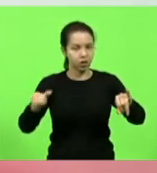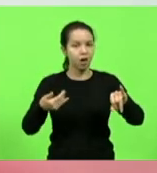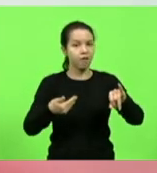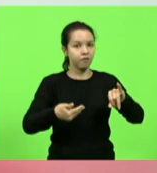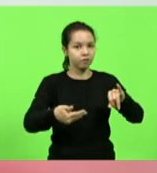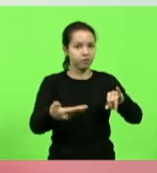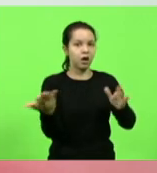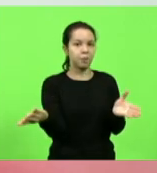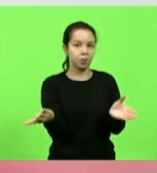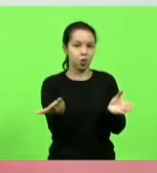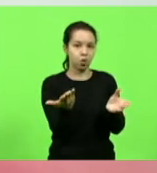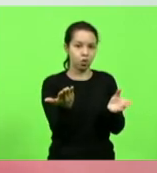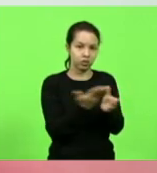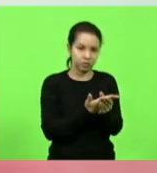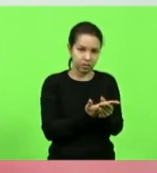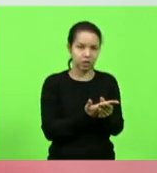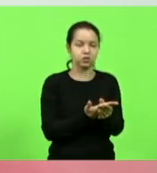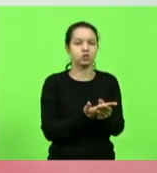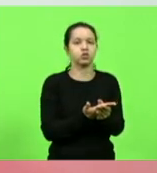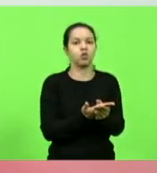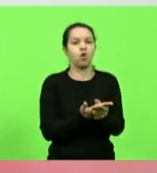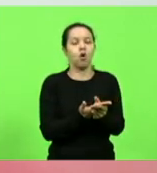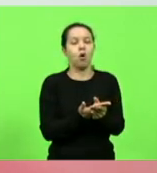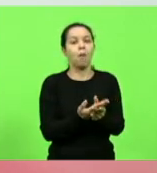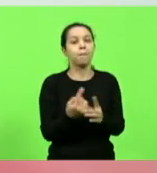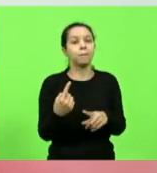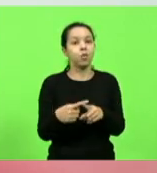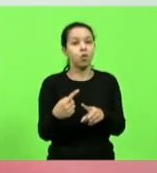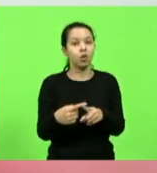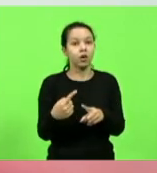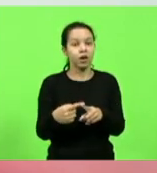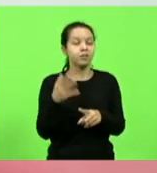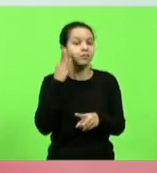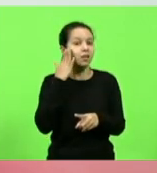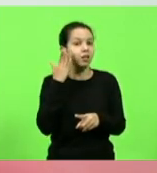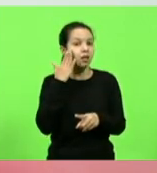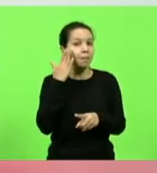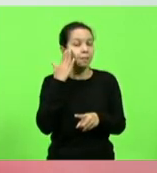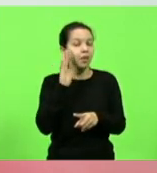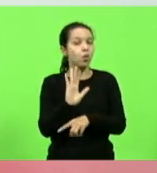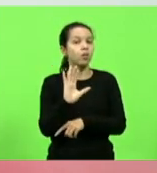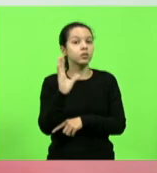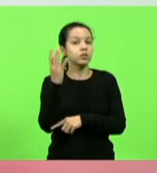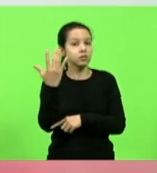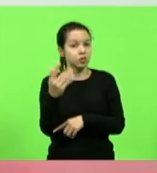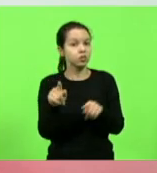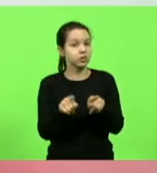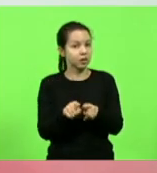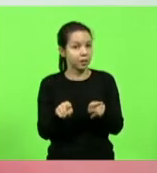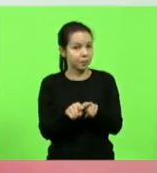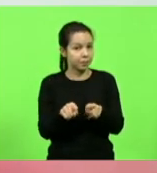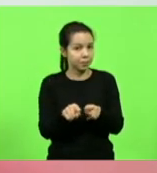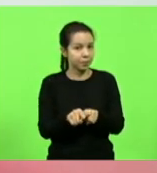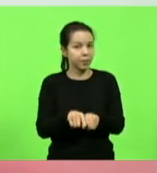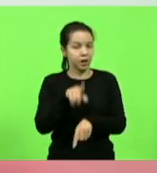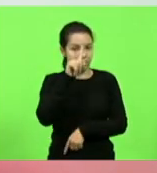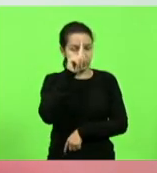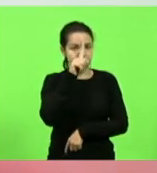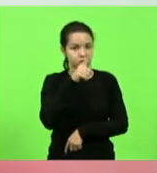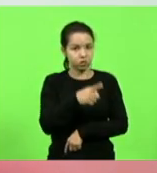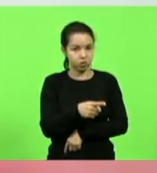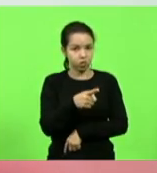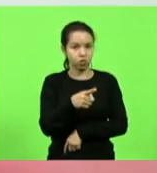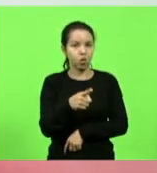procedimento administrativo com o objetivo de apurar os fatos e também determinou a